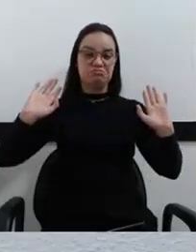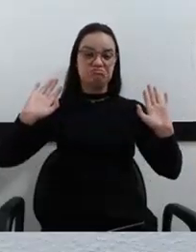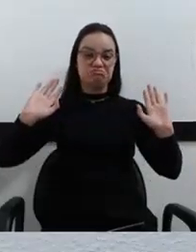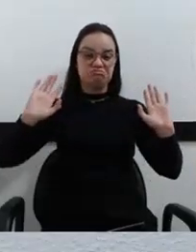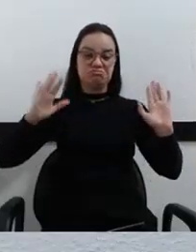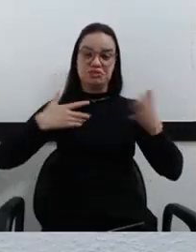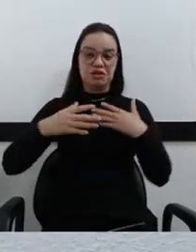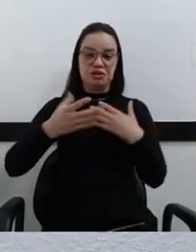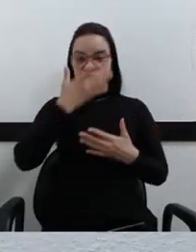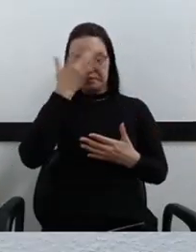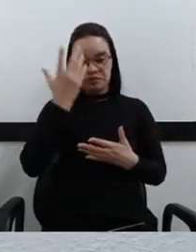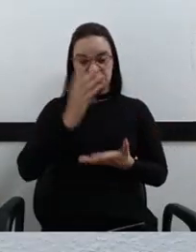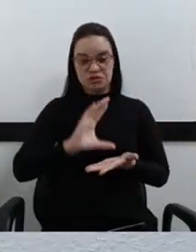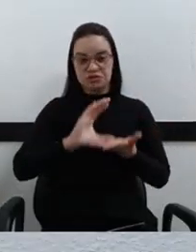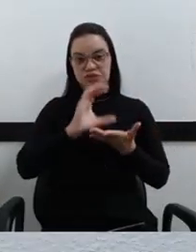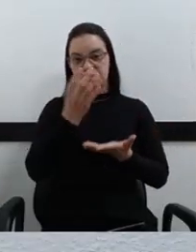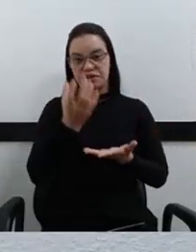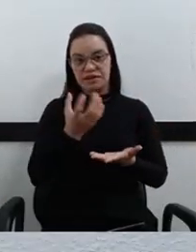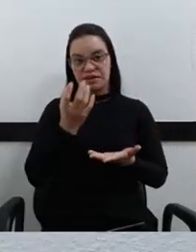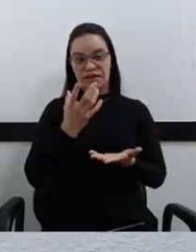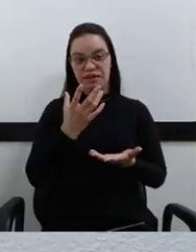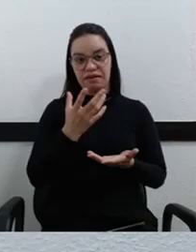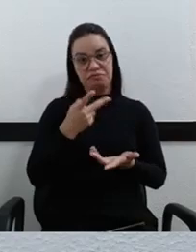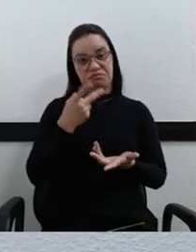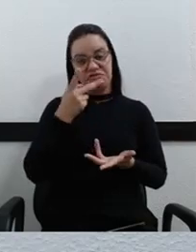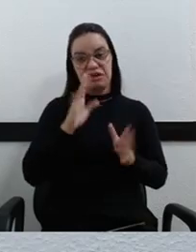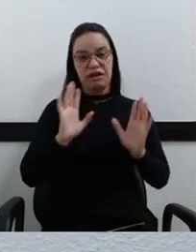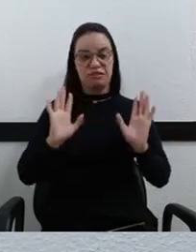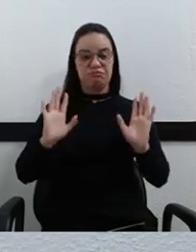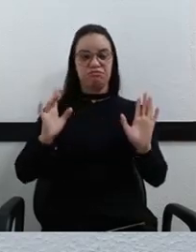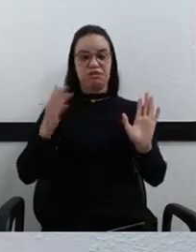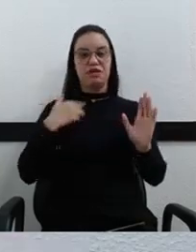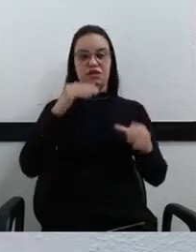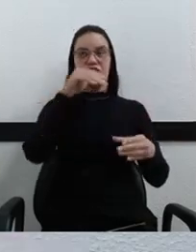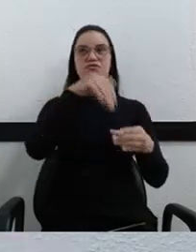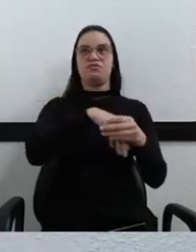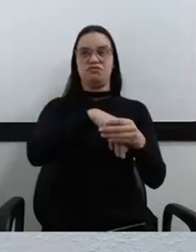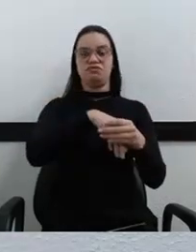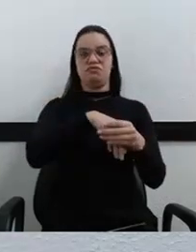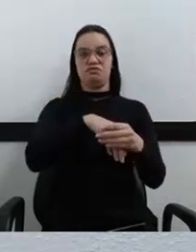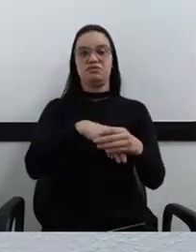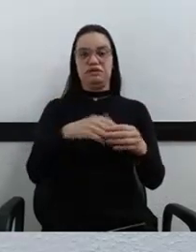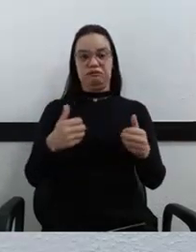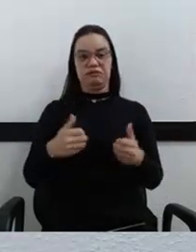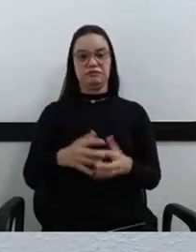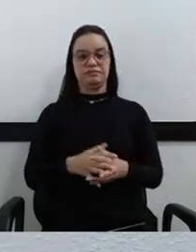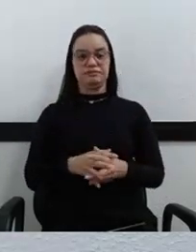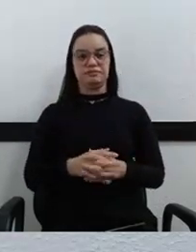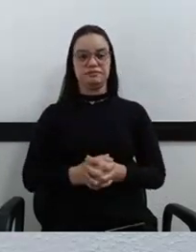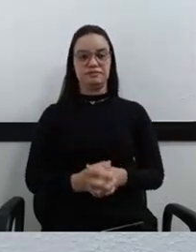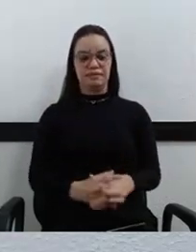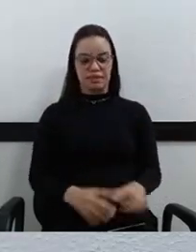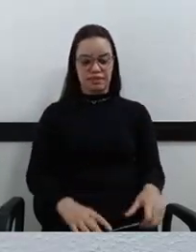algum conselheiro queira fazer uso da palavra, eu vou colocar em votação, conselheiro Leonardo de Paula.